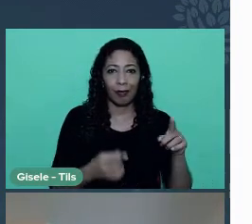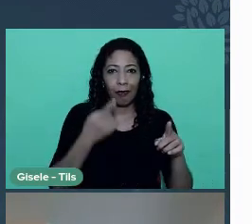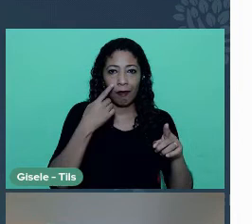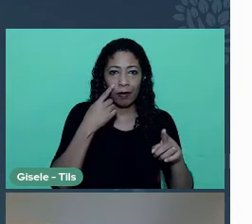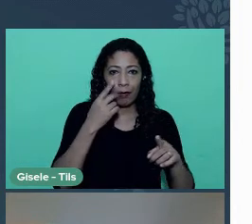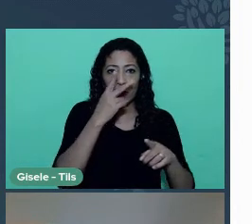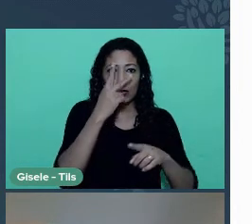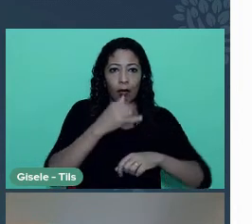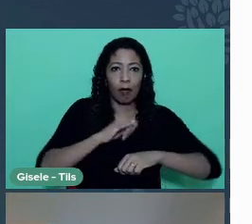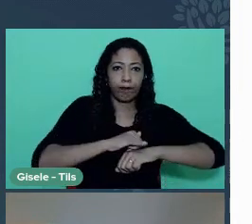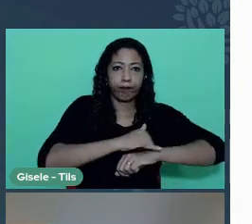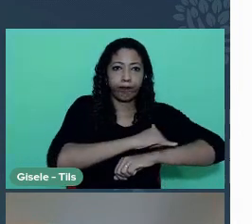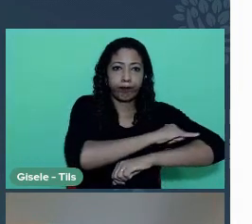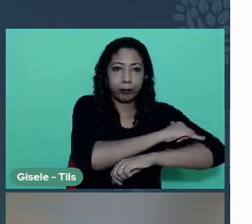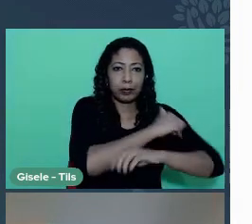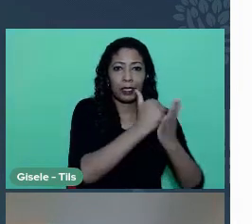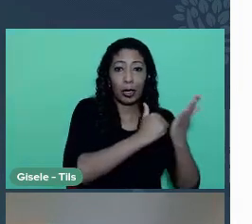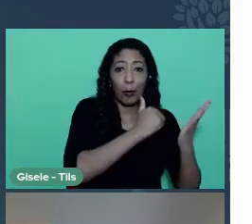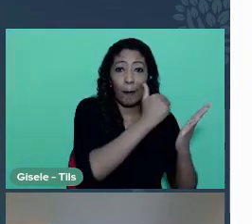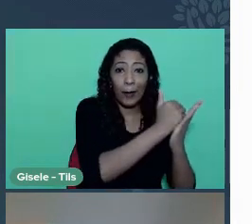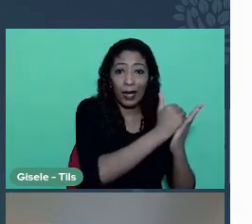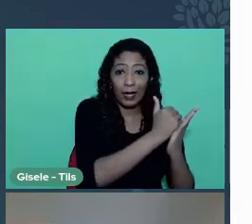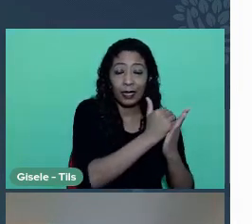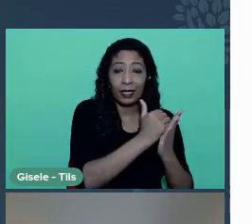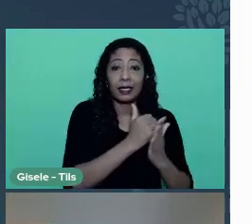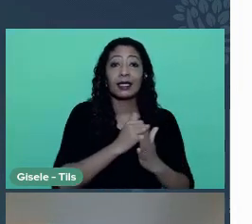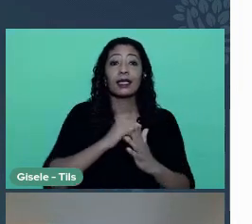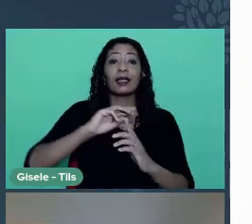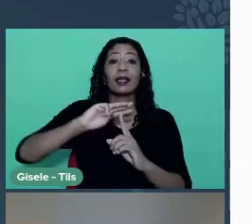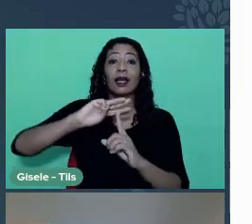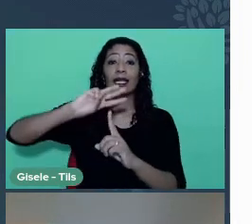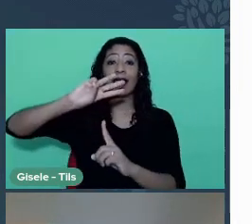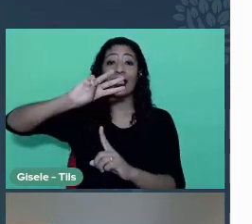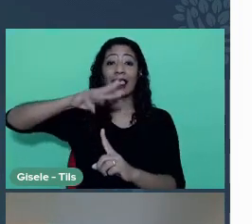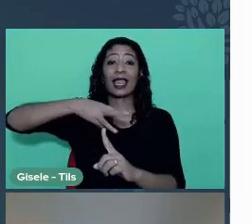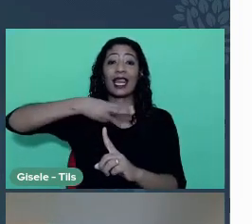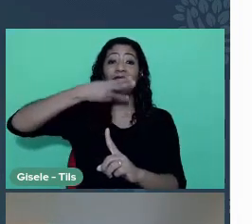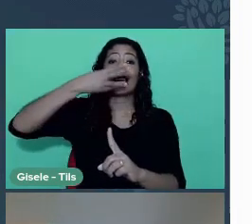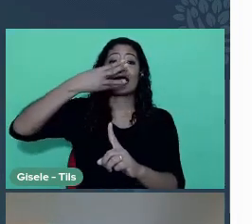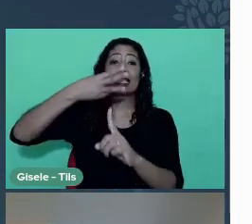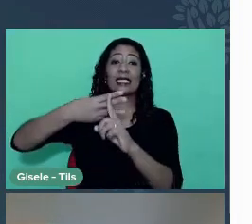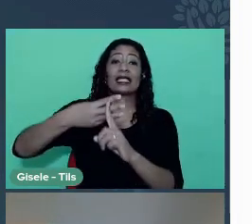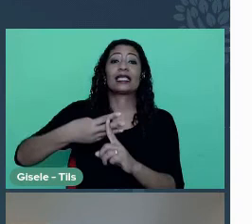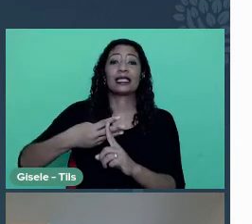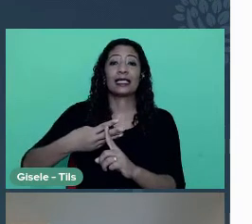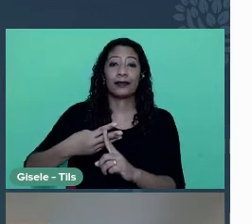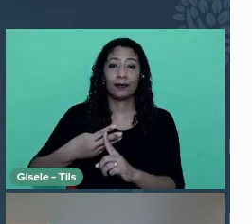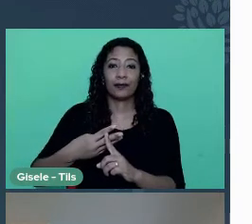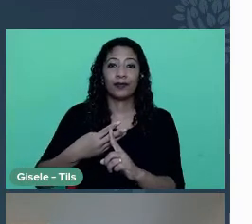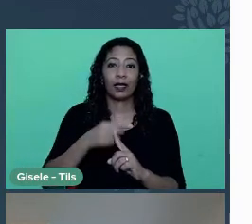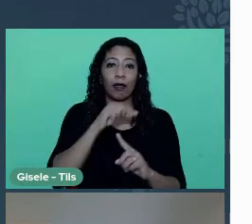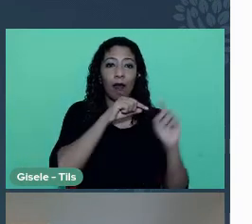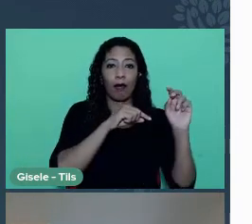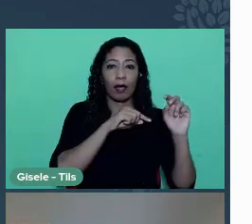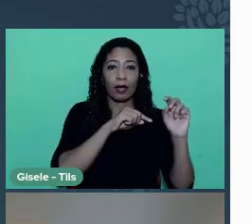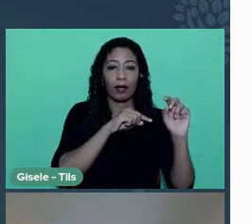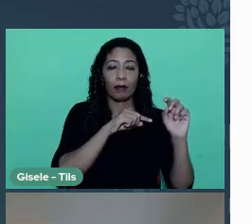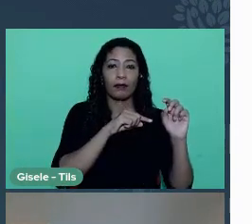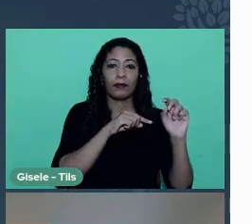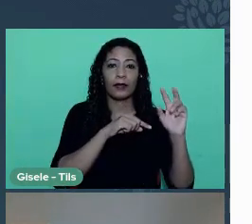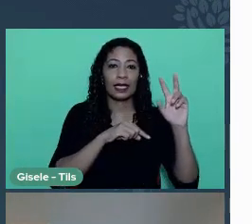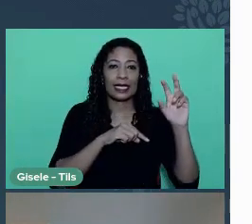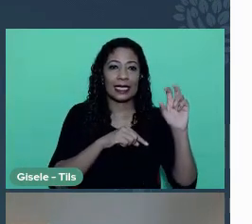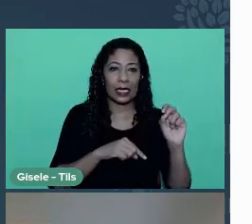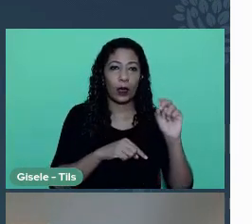mais peso. E aí aumenta quase 3 vezes. Vejam que aqui era 50, aumenta 50%